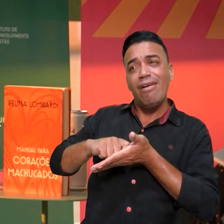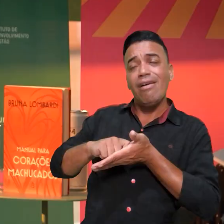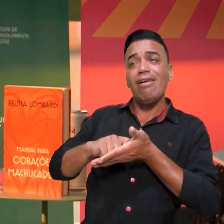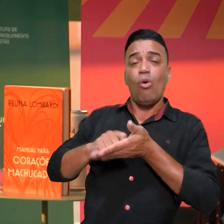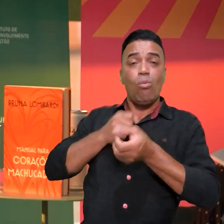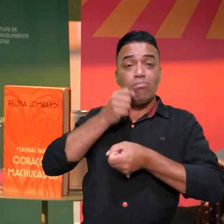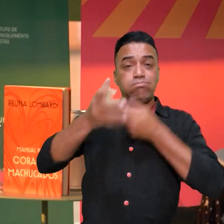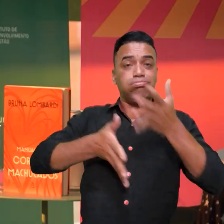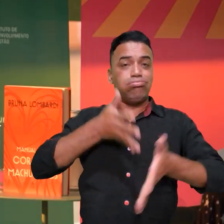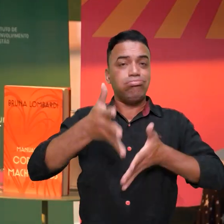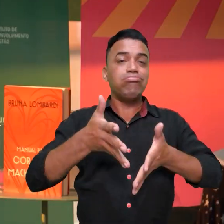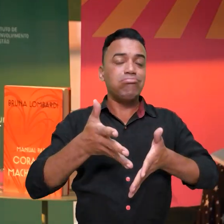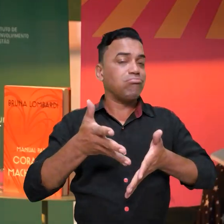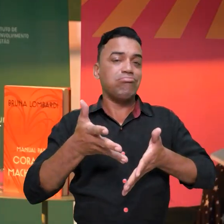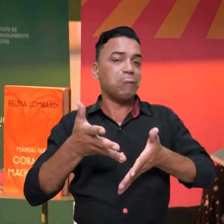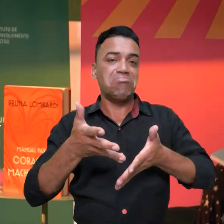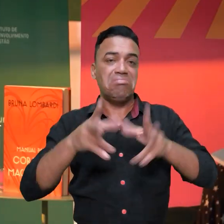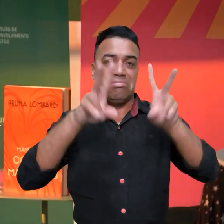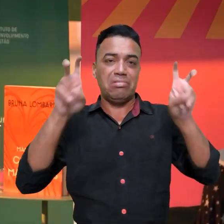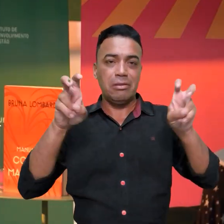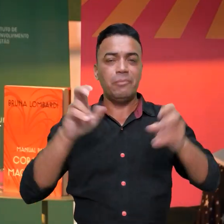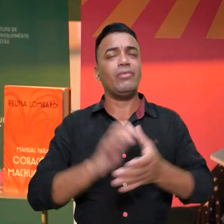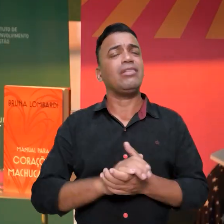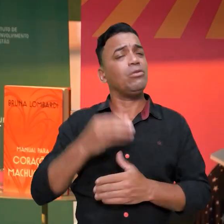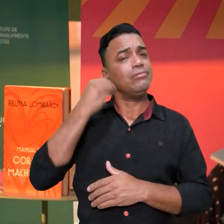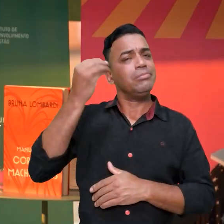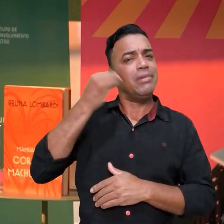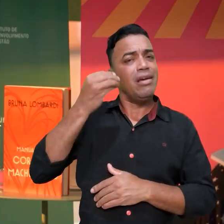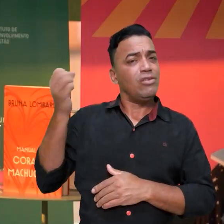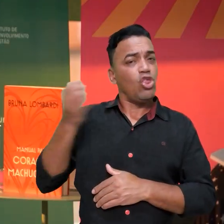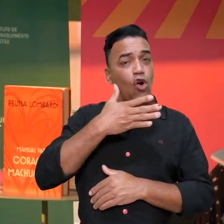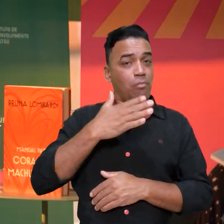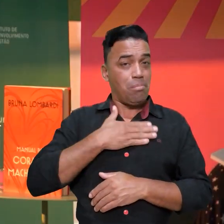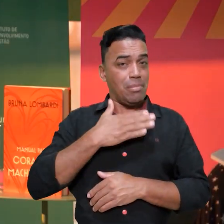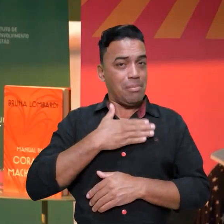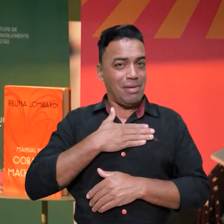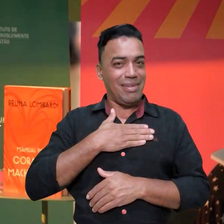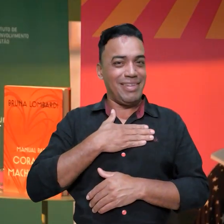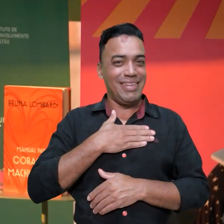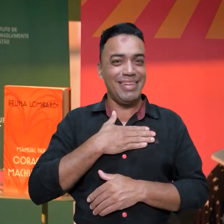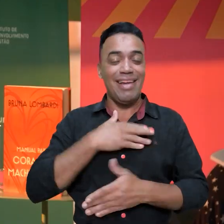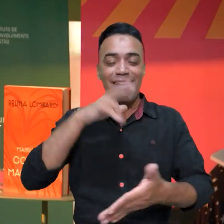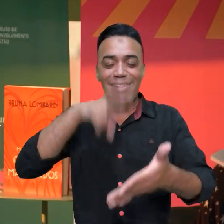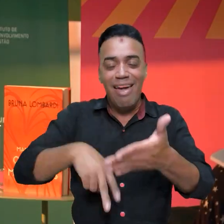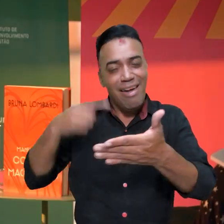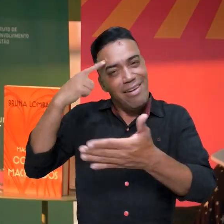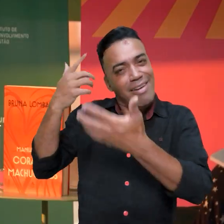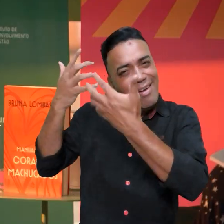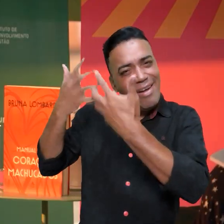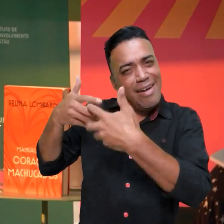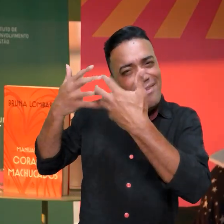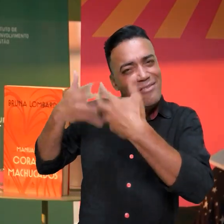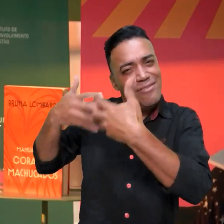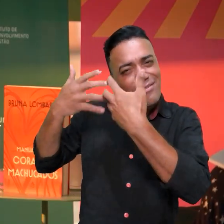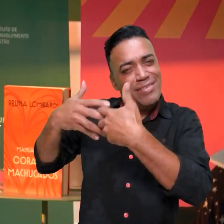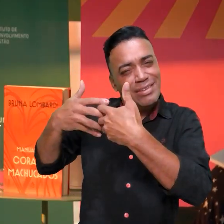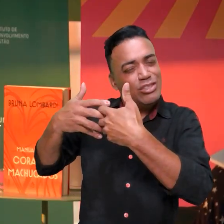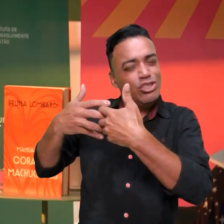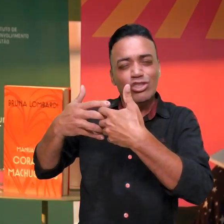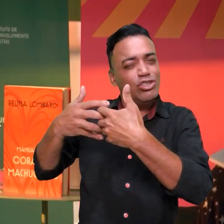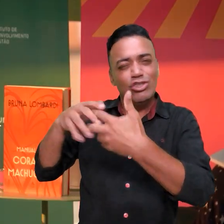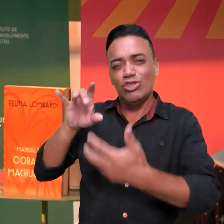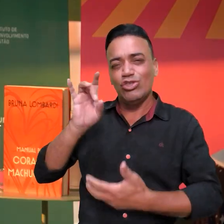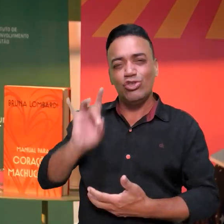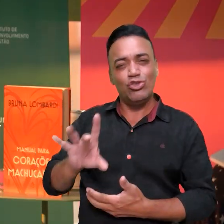falar sobre alguma coisa. Então já foi uma experiência nova para mim ler e refletir sobre o que eu estava lendo somente,